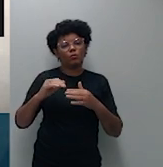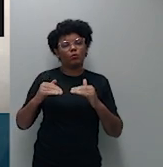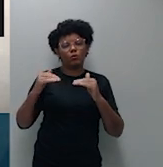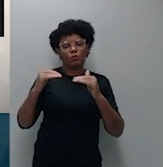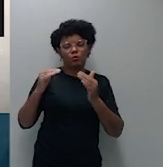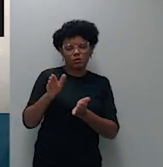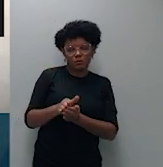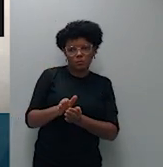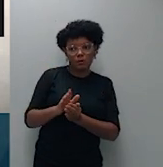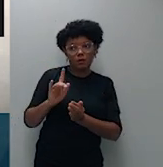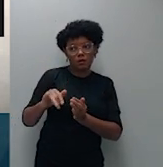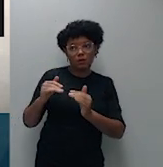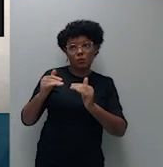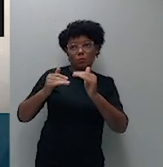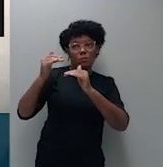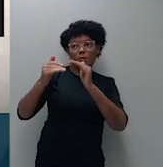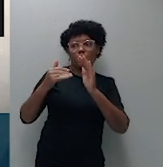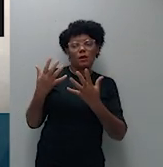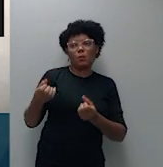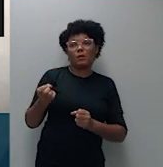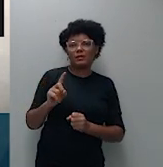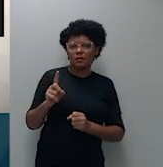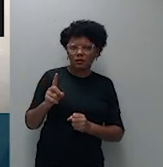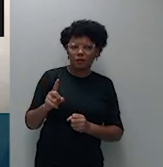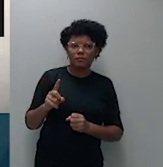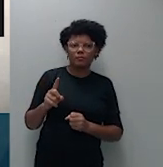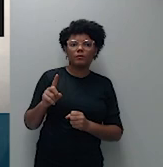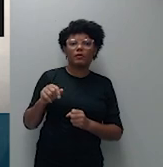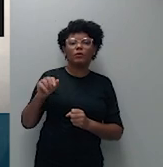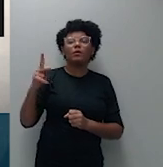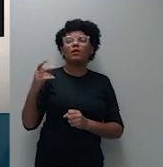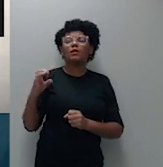Federal evoluiu no sentido não sabe